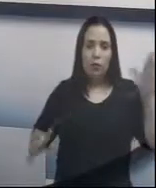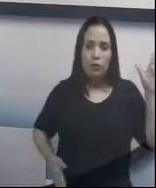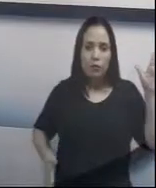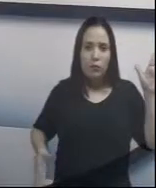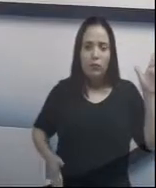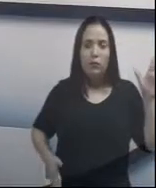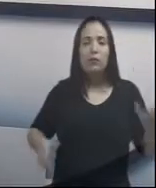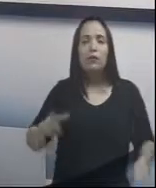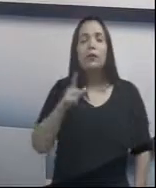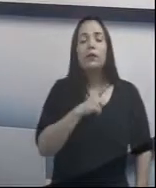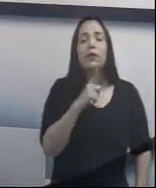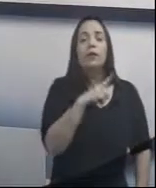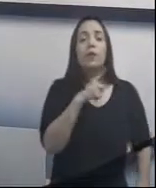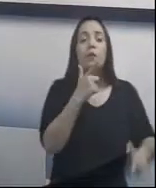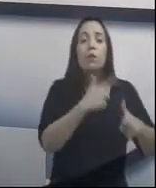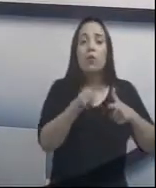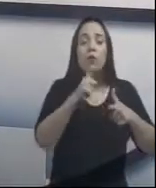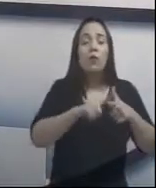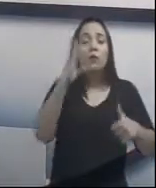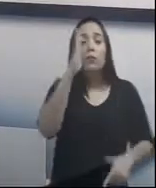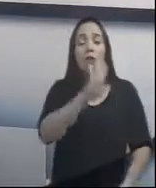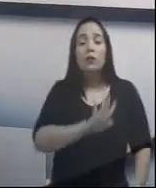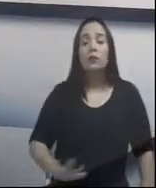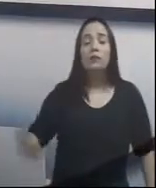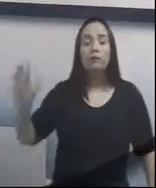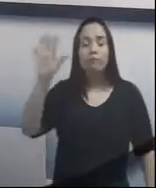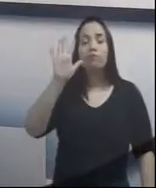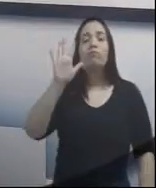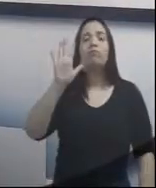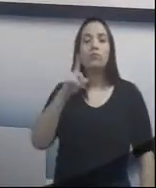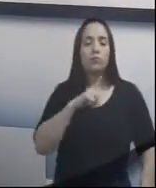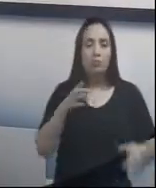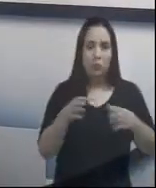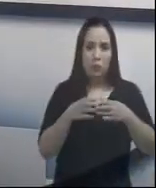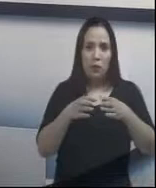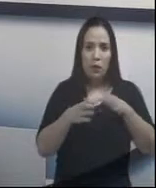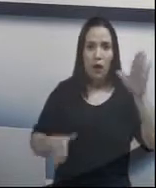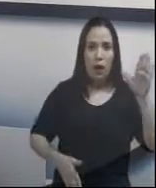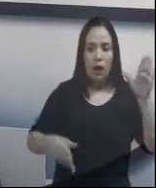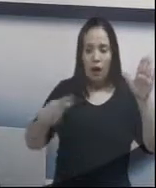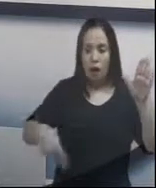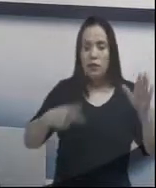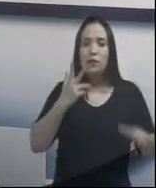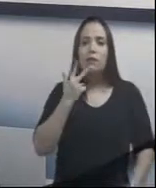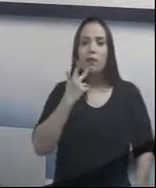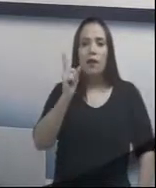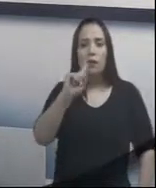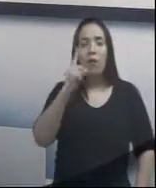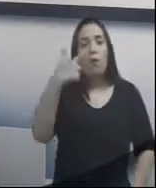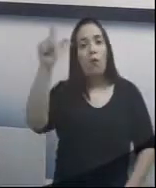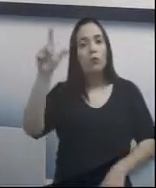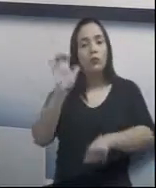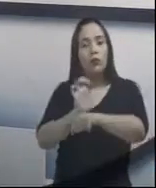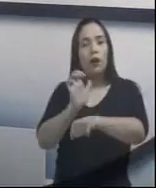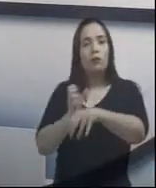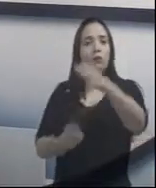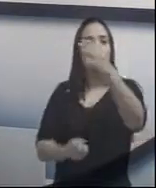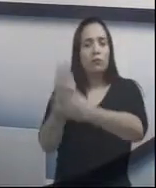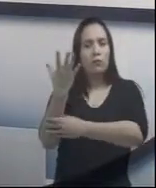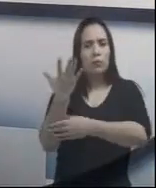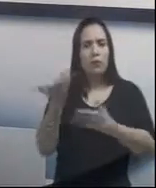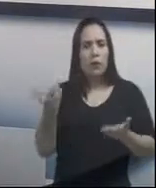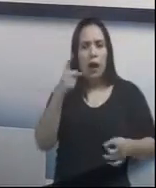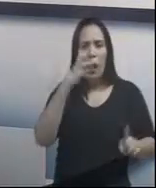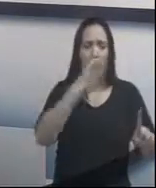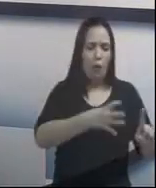crime organizado é um problema nacional. Até as facções, elas não são daqui, nasceram em outros estados. E você culpar